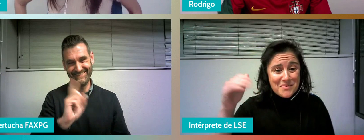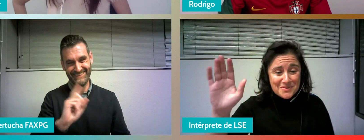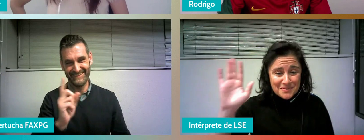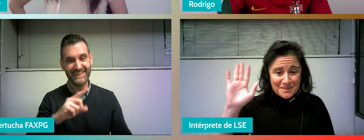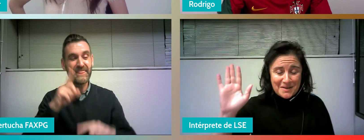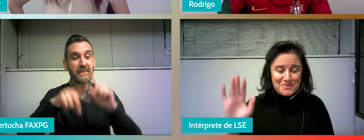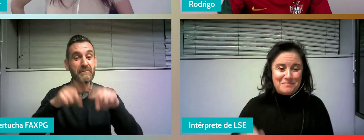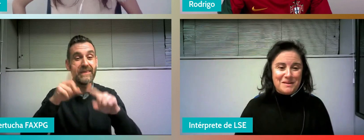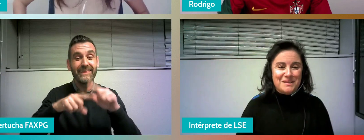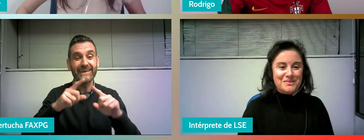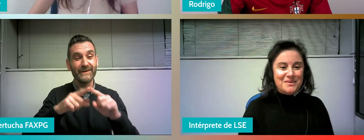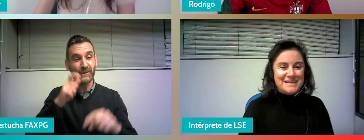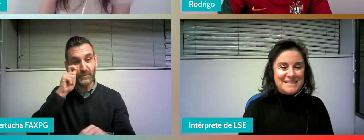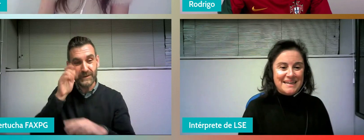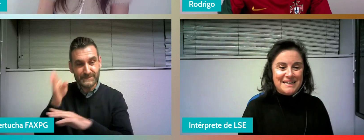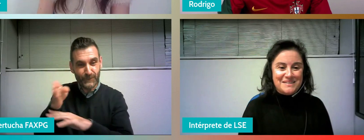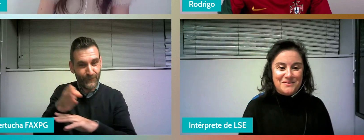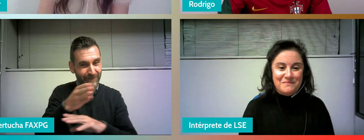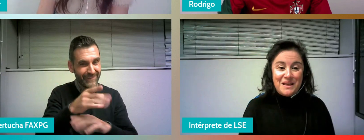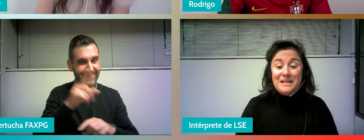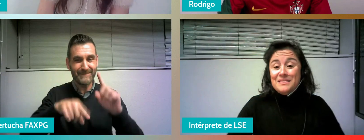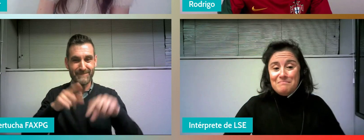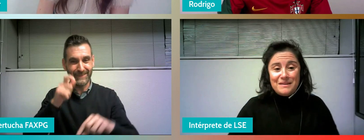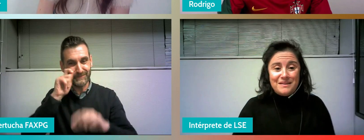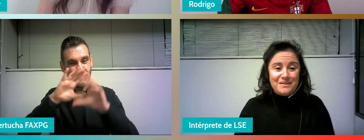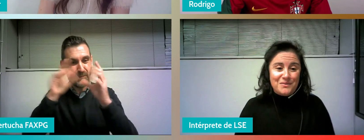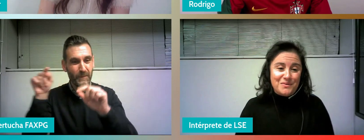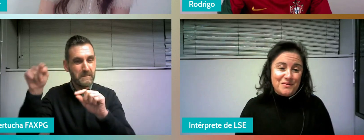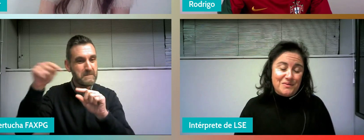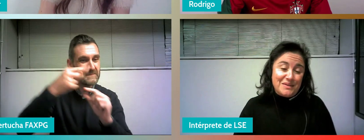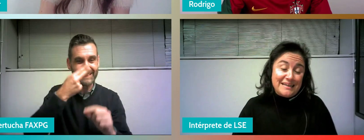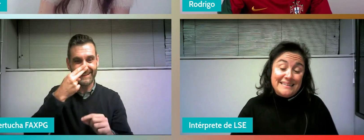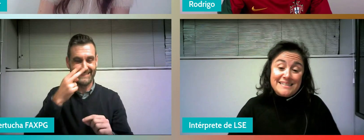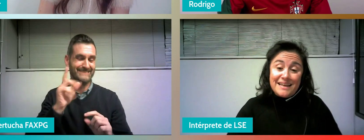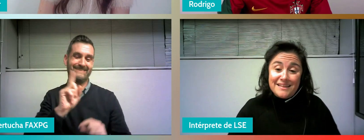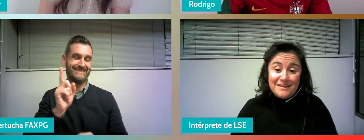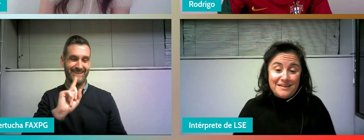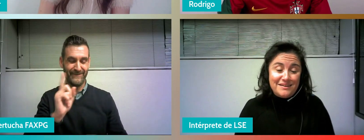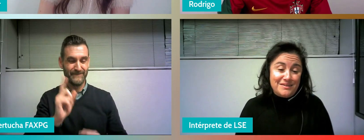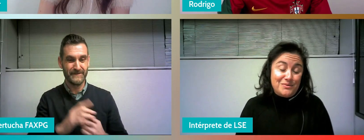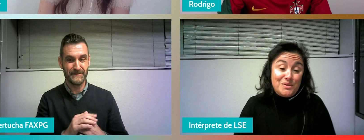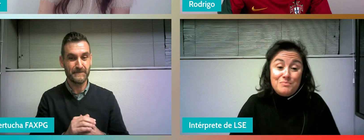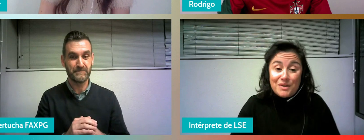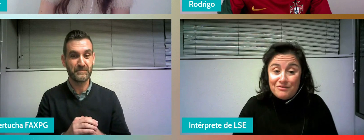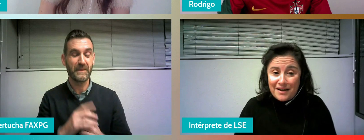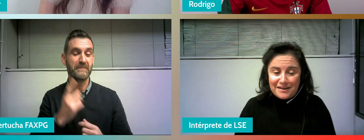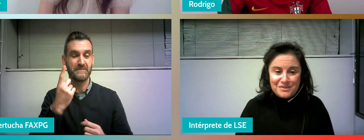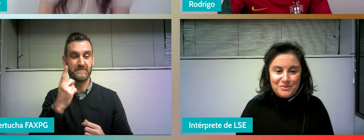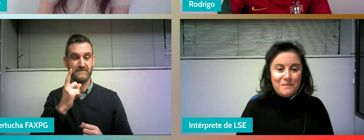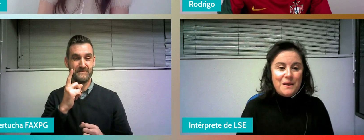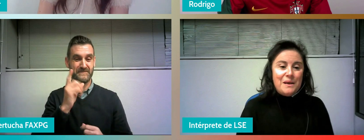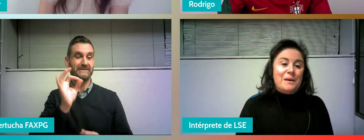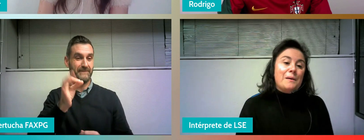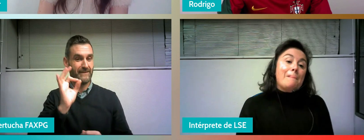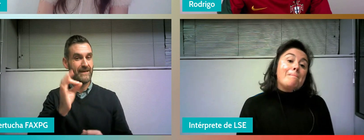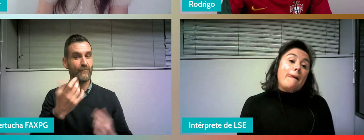Levaríame moitos anos aprender todas elas, non? Depende da intensidade de turismo que fagas,